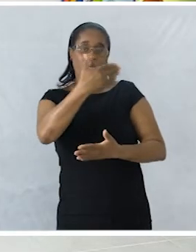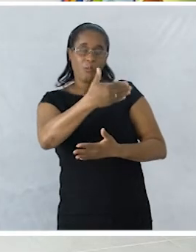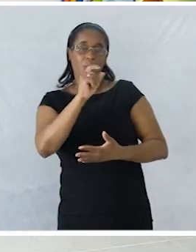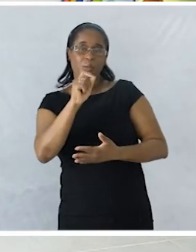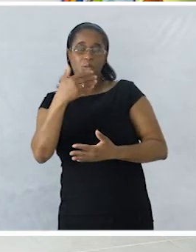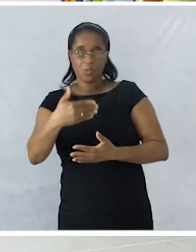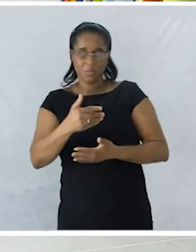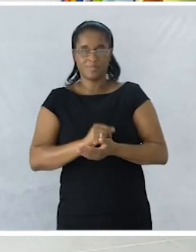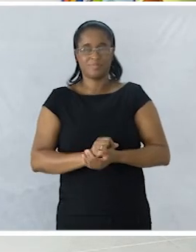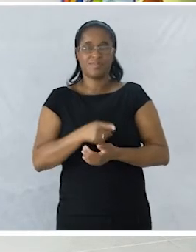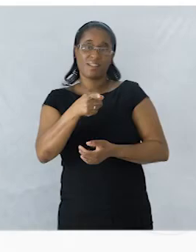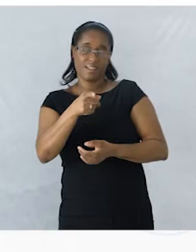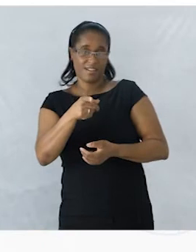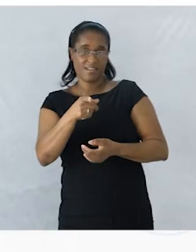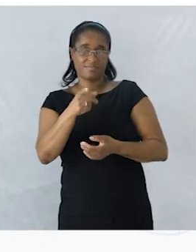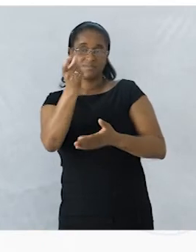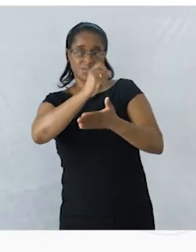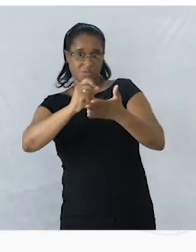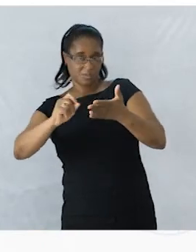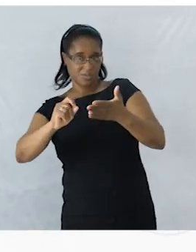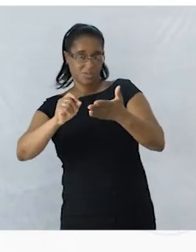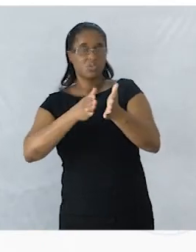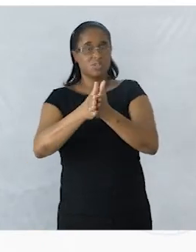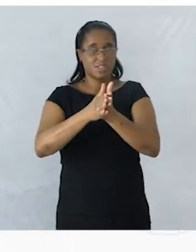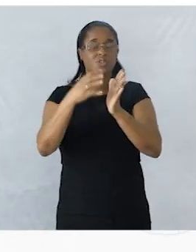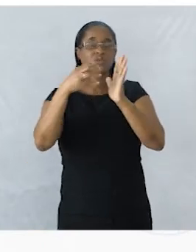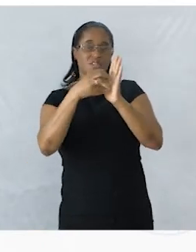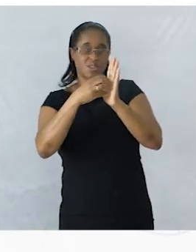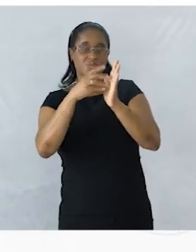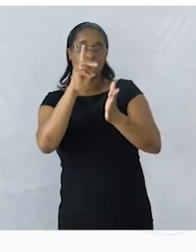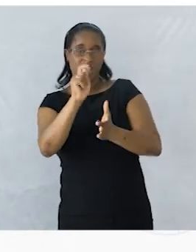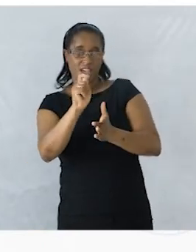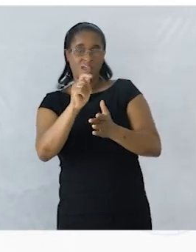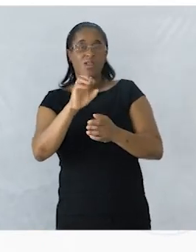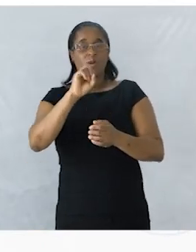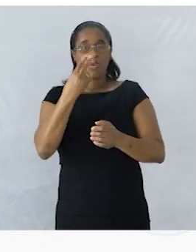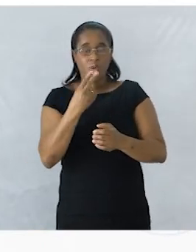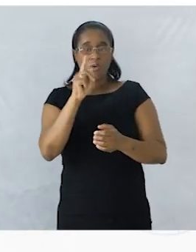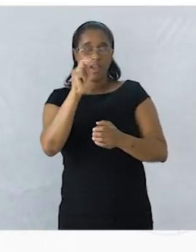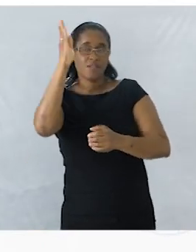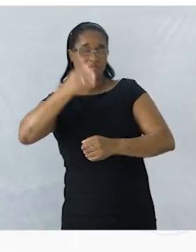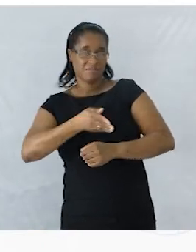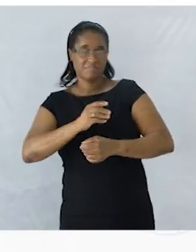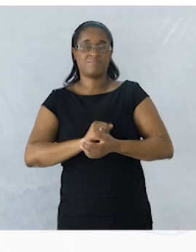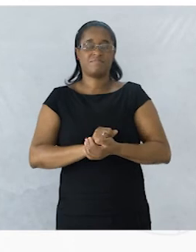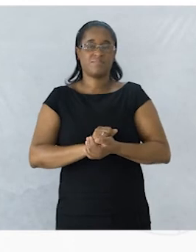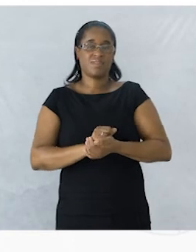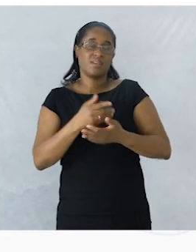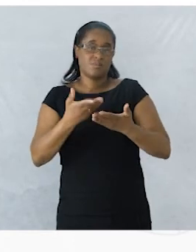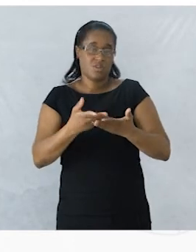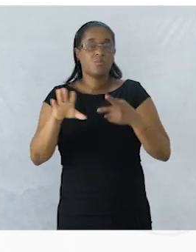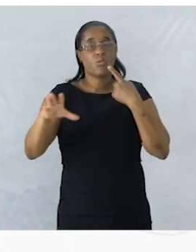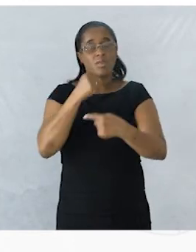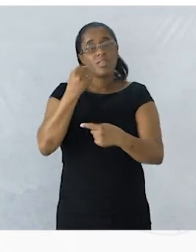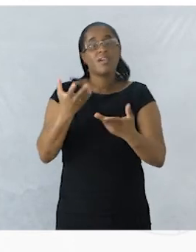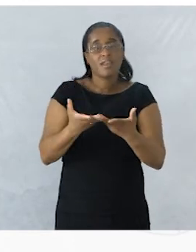1.1 diz o seguinte: completa usando os símbolos pertence ou não pertence, de modo a